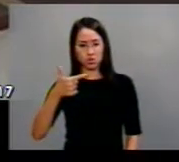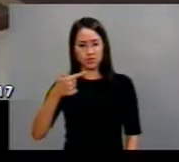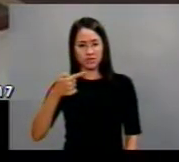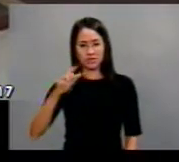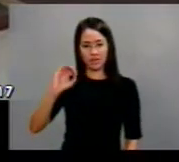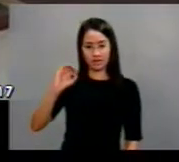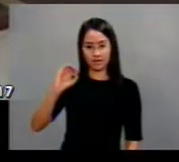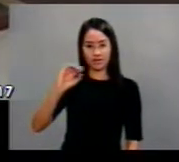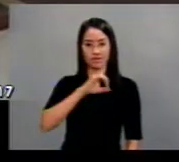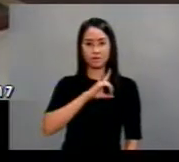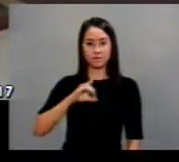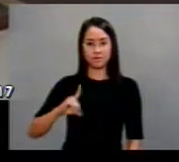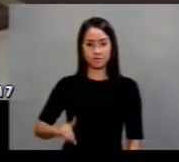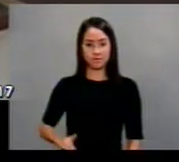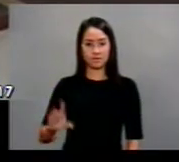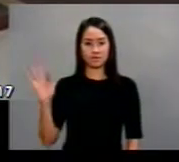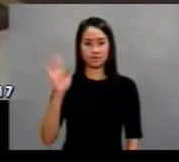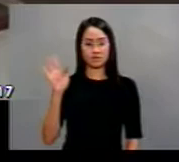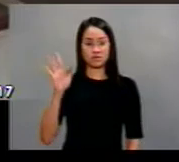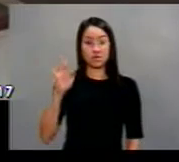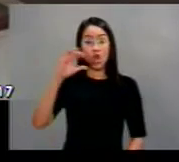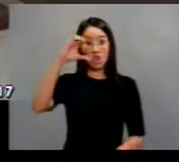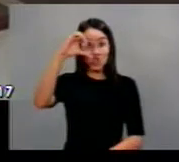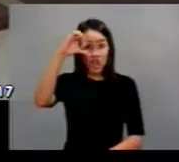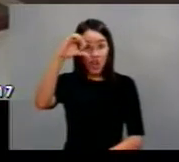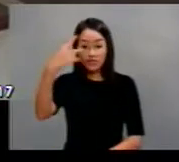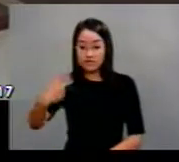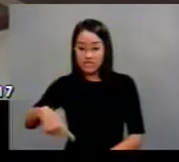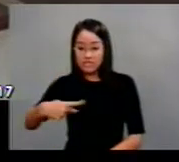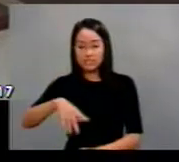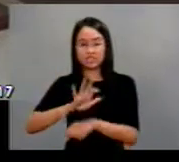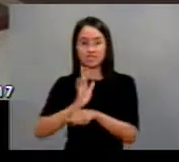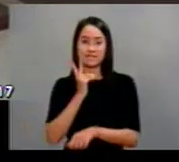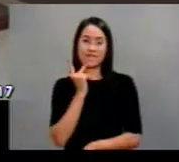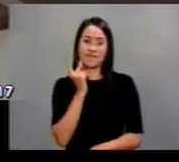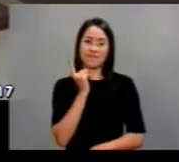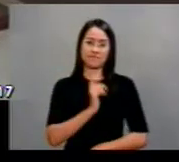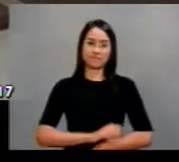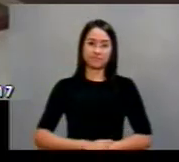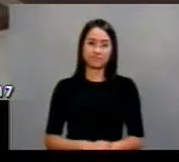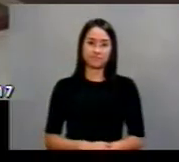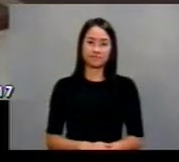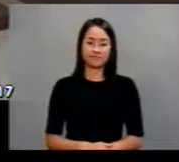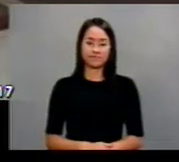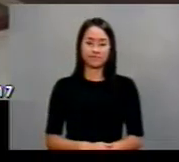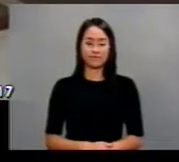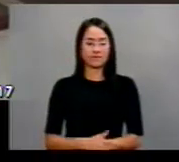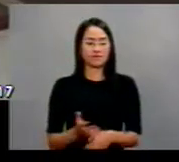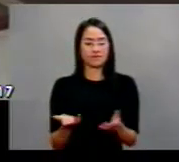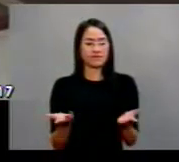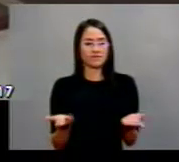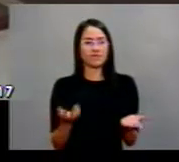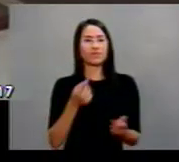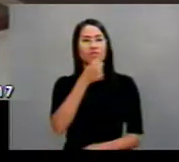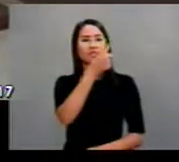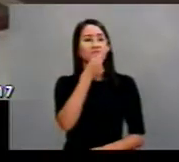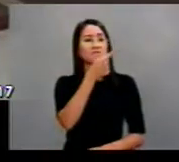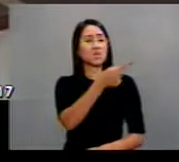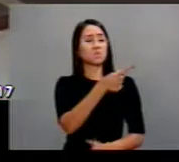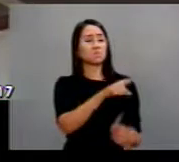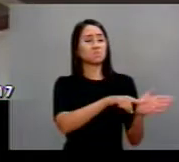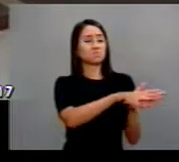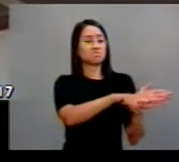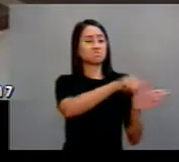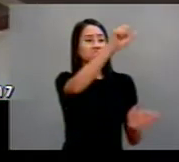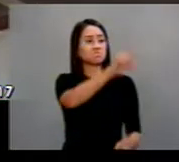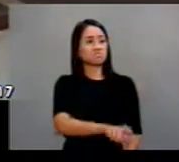deputados federais, repito, 9 do Ceará, tenham se juntado para inocentar Temer,